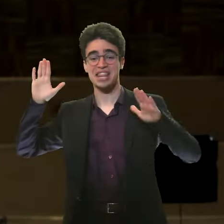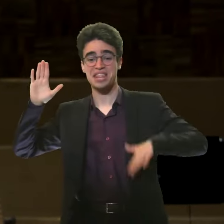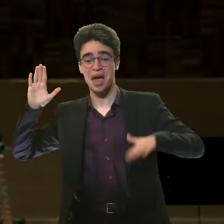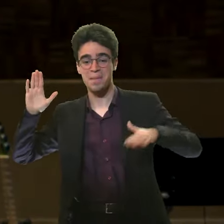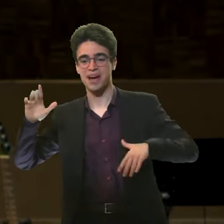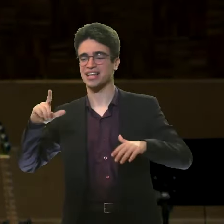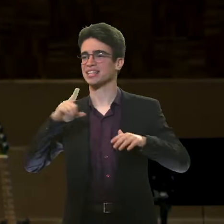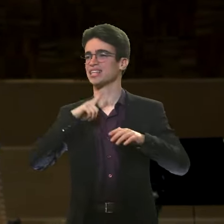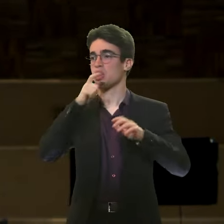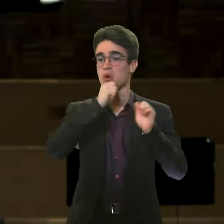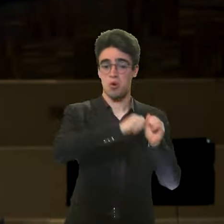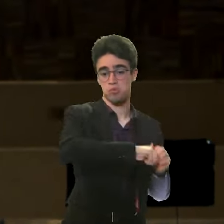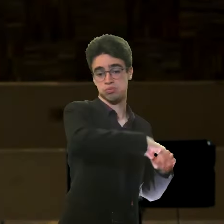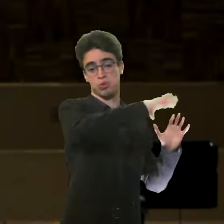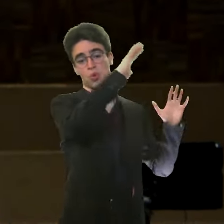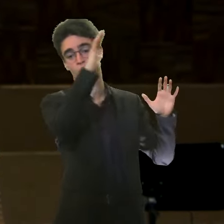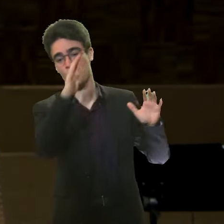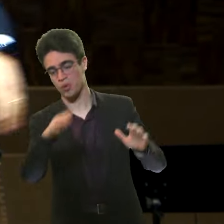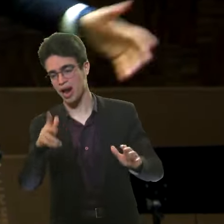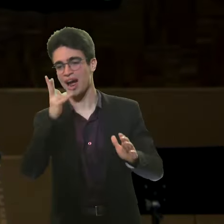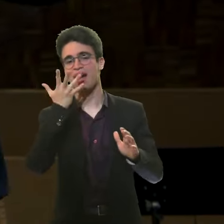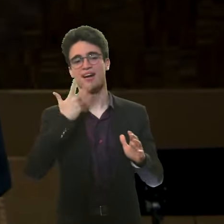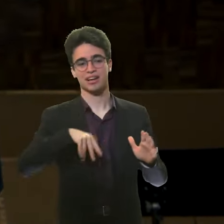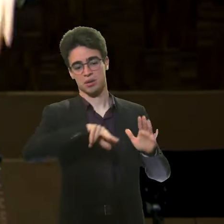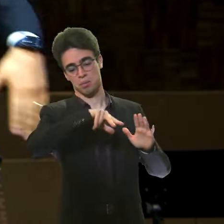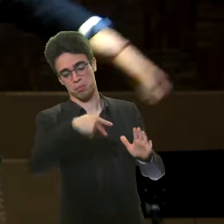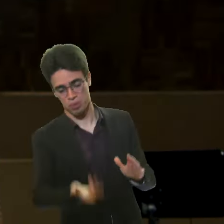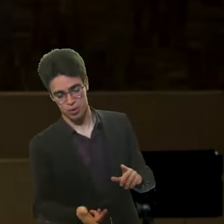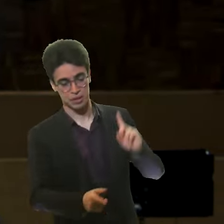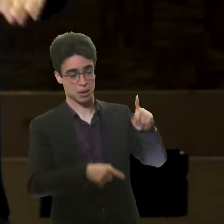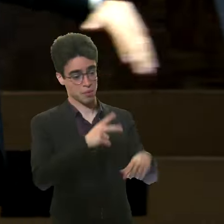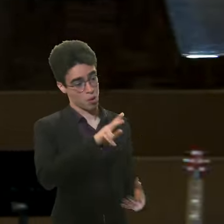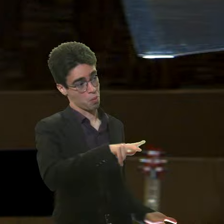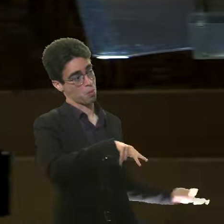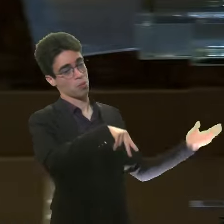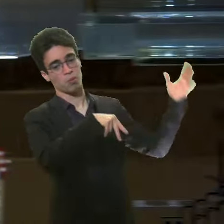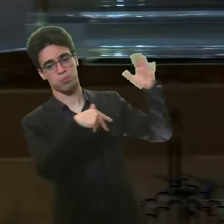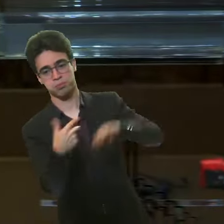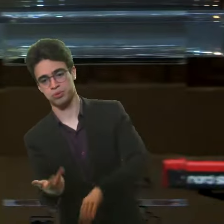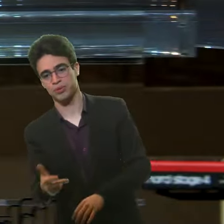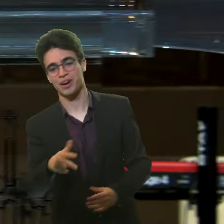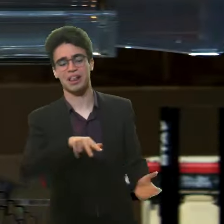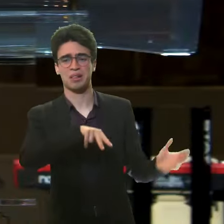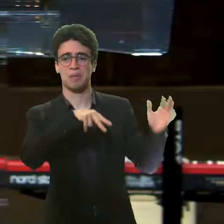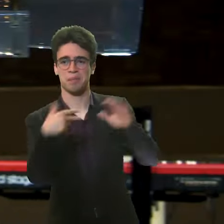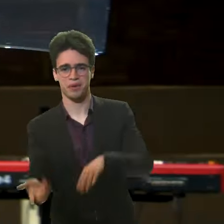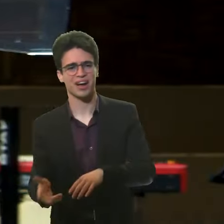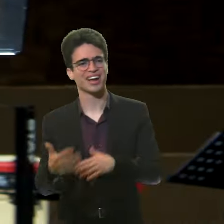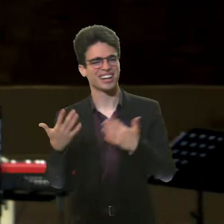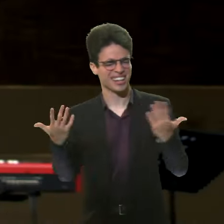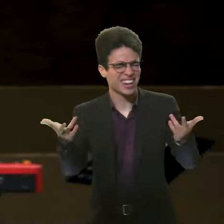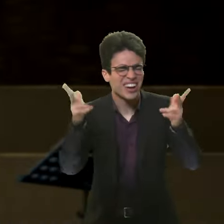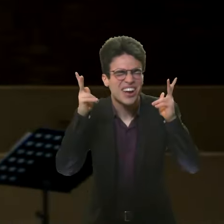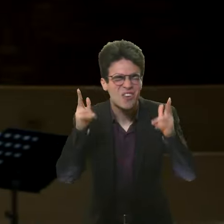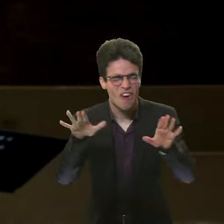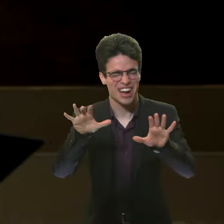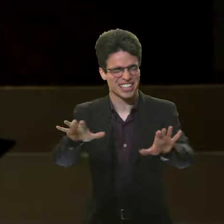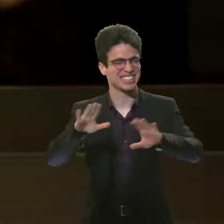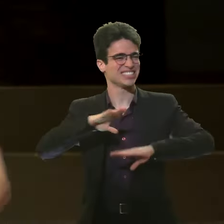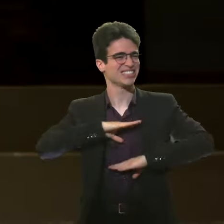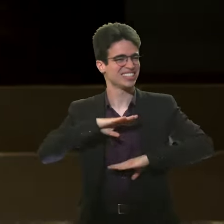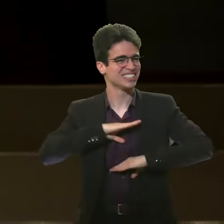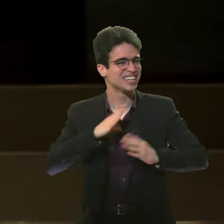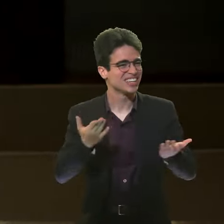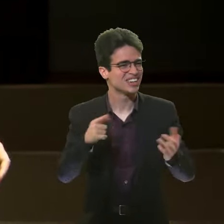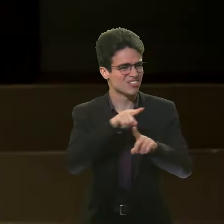onda, derruba, e daí quando ela está levantando vem outra, sabe? Tomando caldo, uma onda atrás da outra. Não sei se você já sentiu que a sua